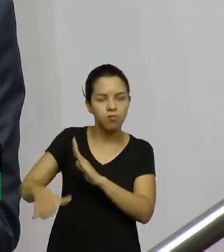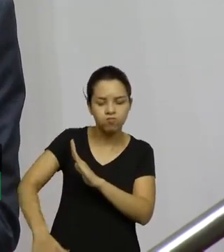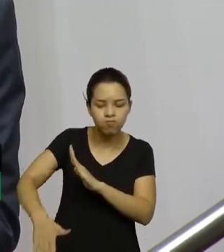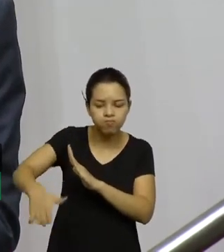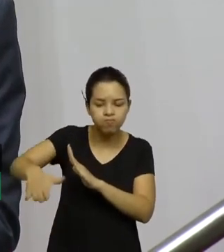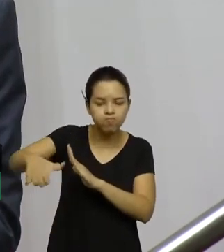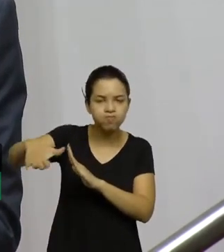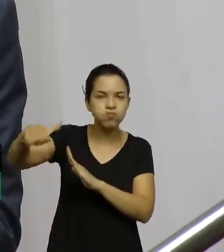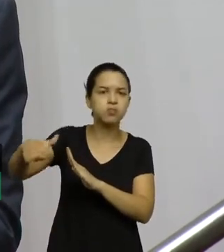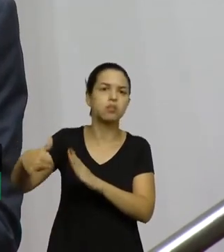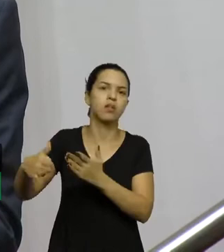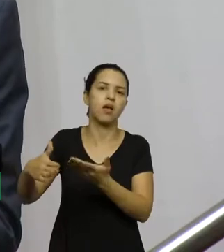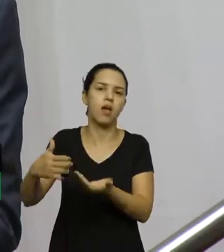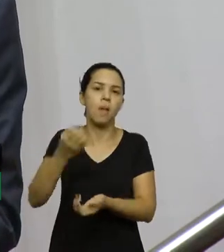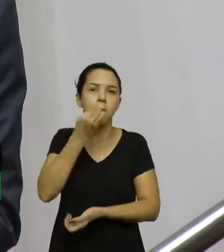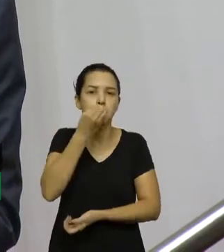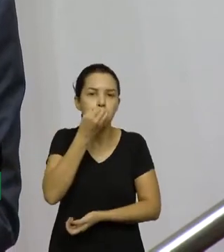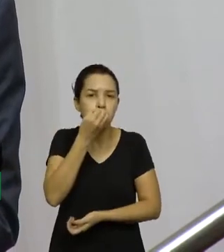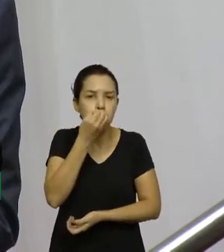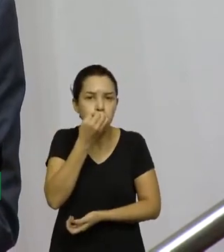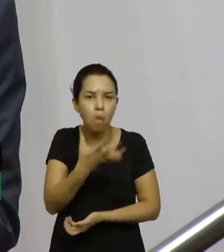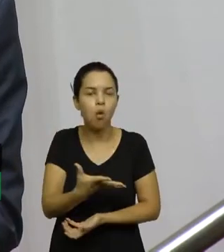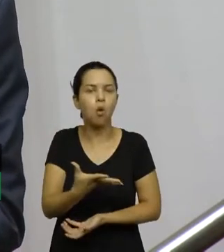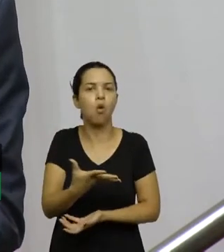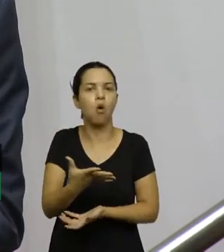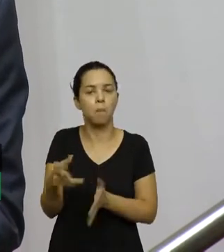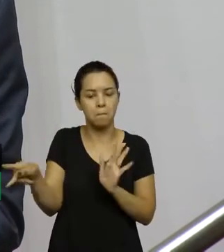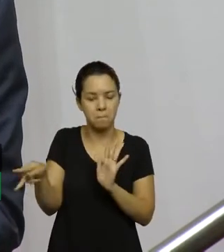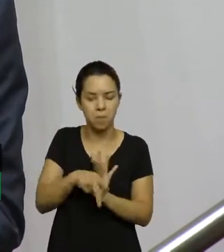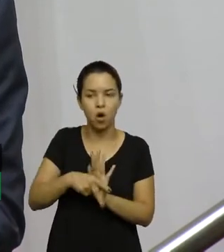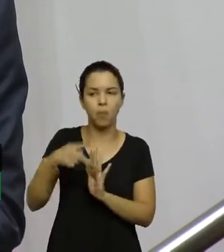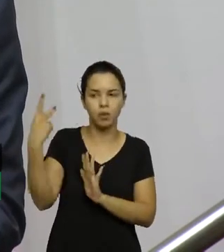é, faz parte da alma dessa pessoa.